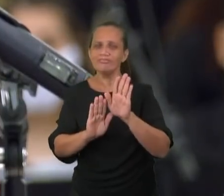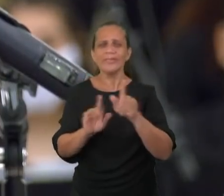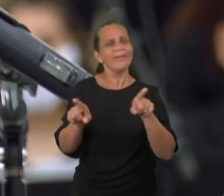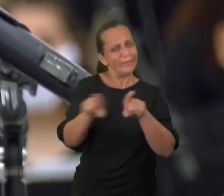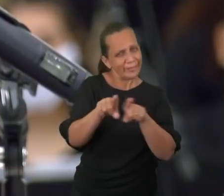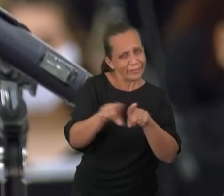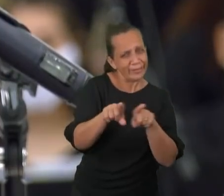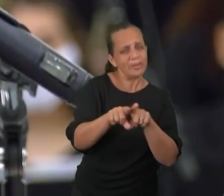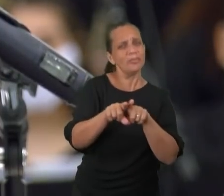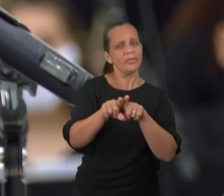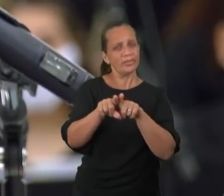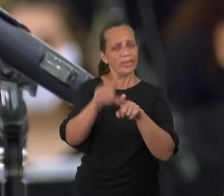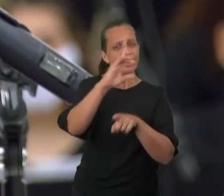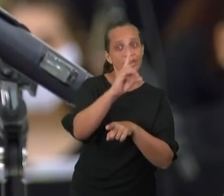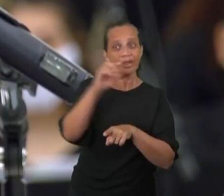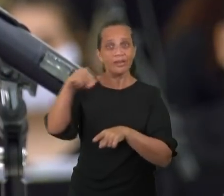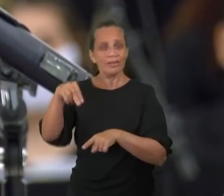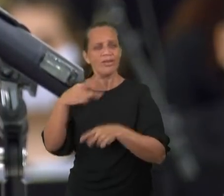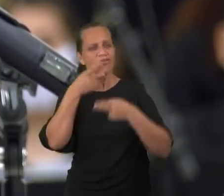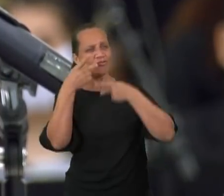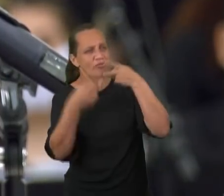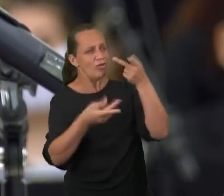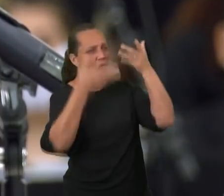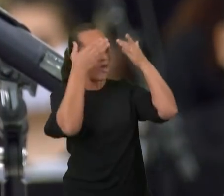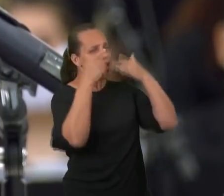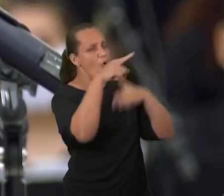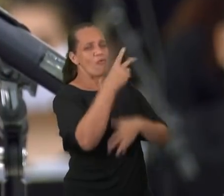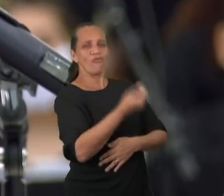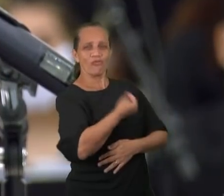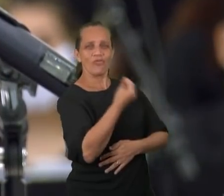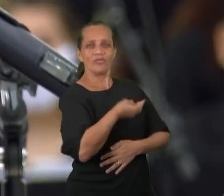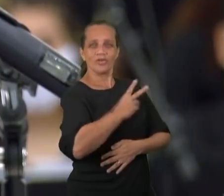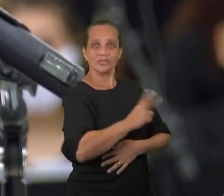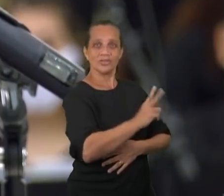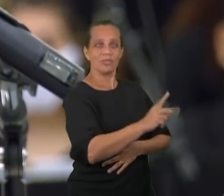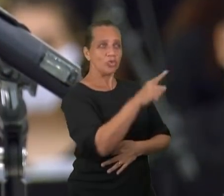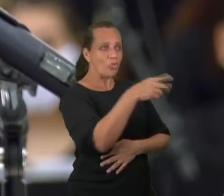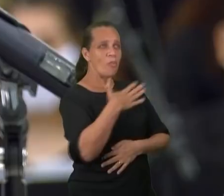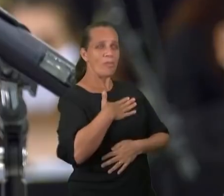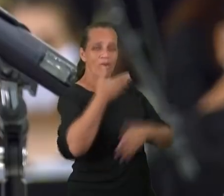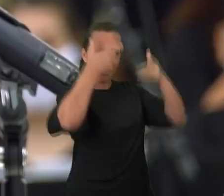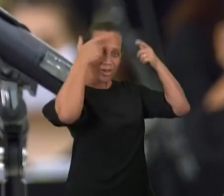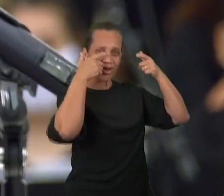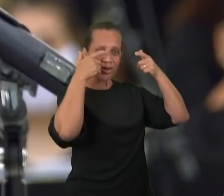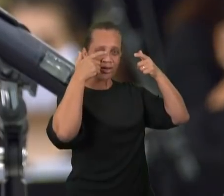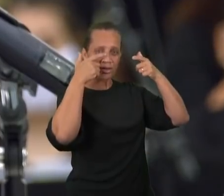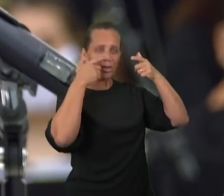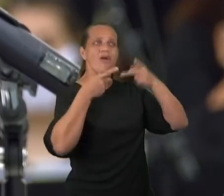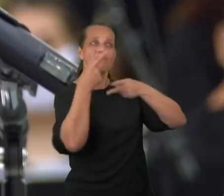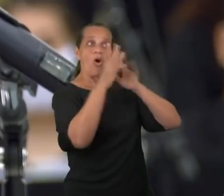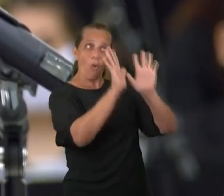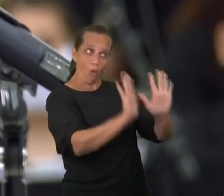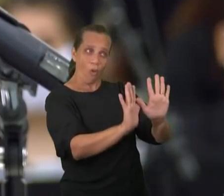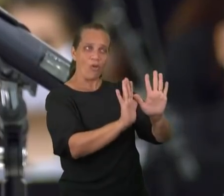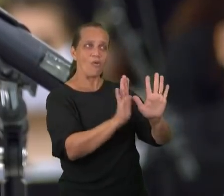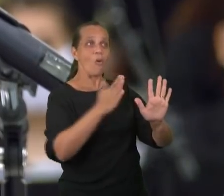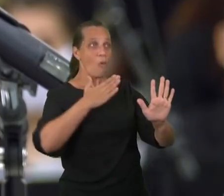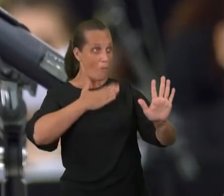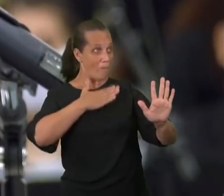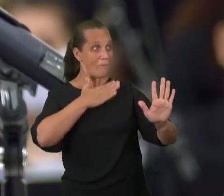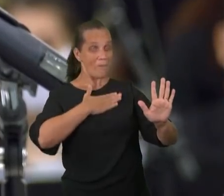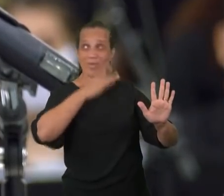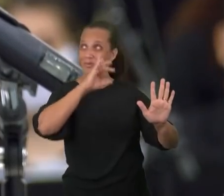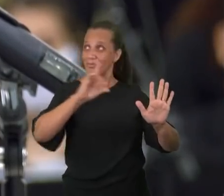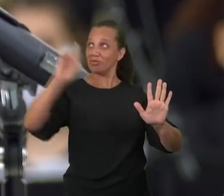direitinho, bonitinho. Diz, ó, rei, vive para sempre. Tu és meu rei. Agora, deixa eu revelar algo para o senhor, meu rei. O meu